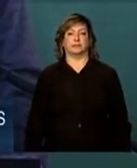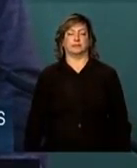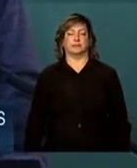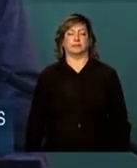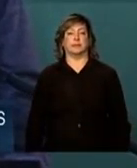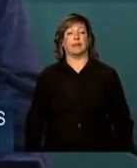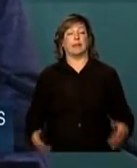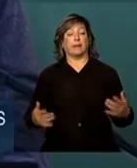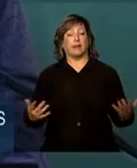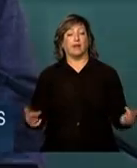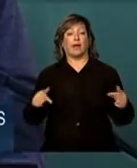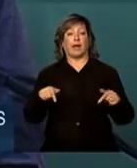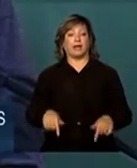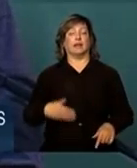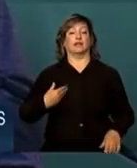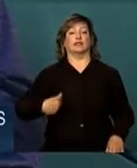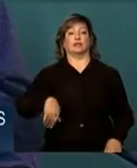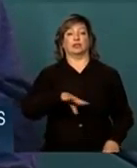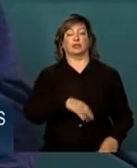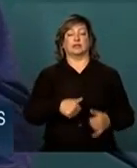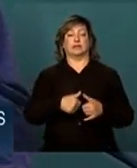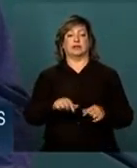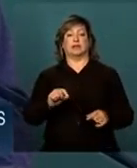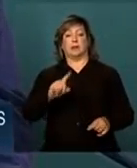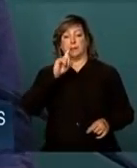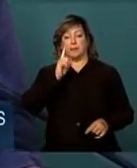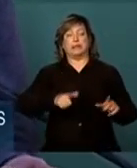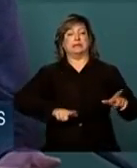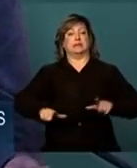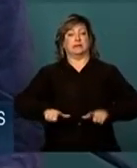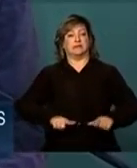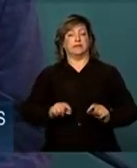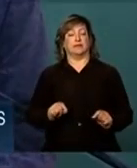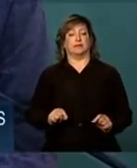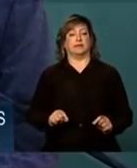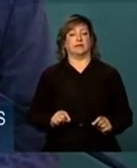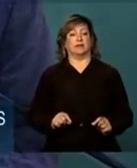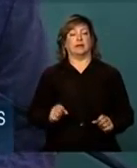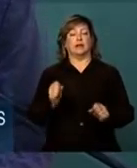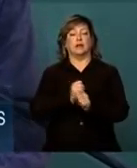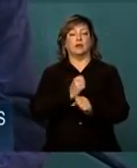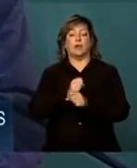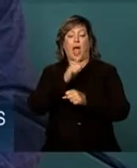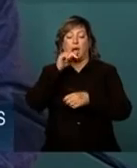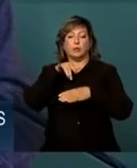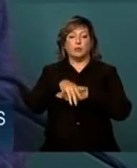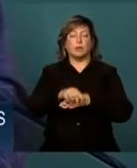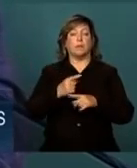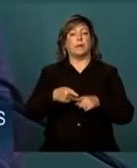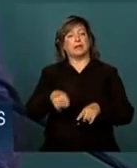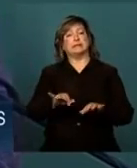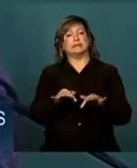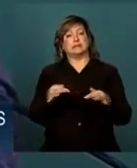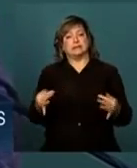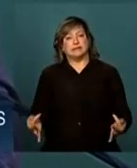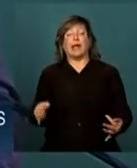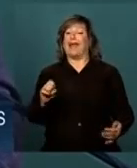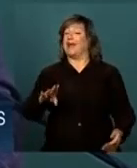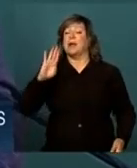E aqui nós estamos para dar ordem de serviço de um tipo de infraestrutura hídrica que, embora sendo simples, singela,